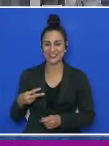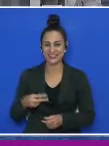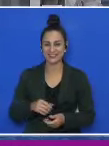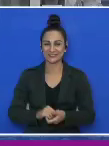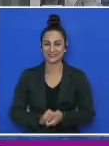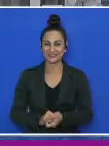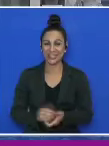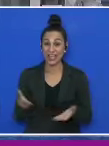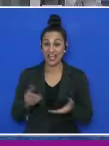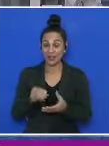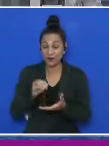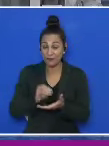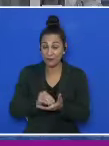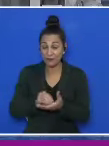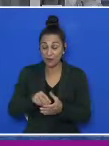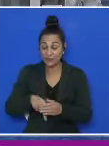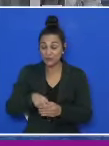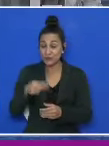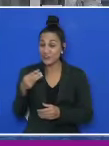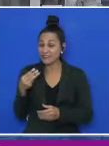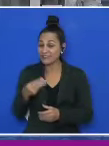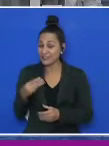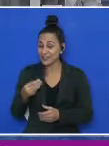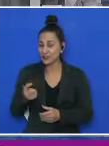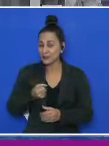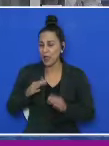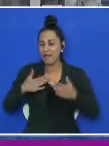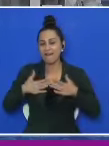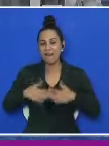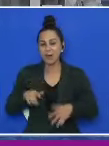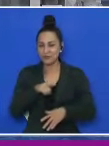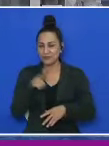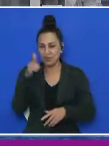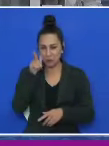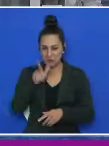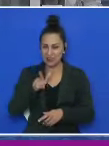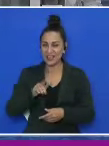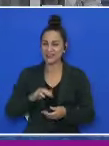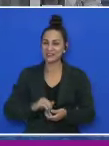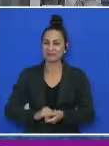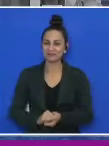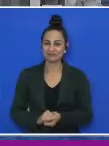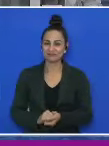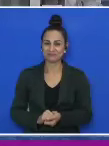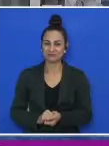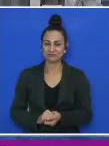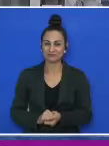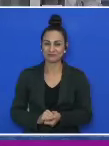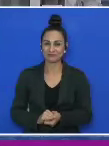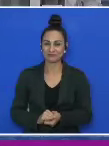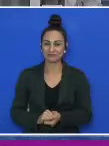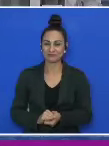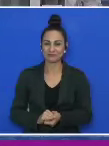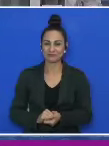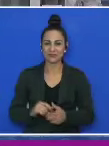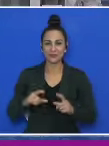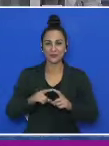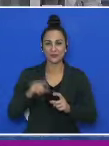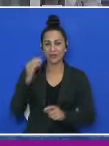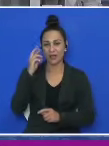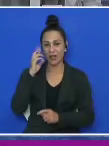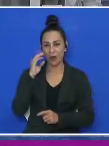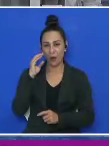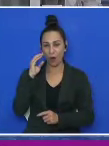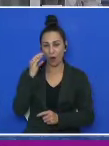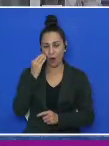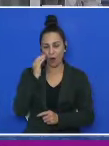22. Agora faltam apenas 3 números. Calma, você ainda tem chances. Bola rosa,